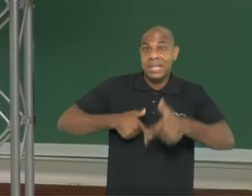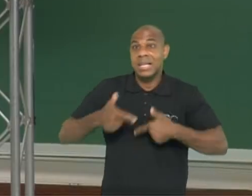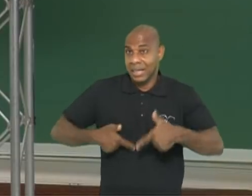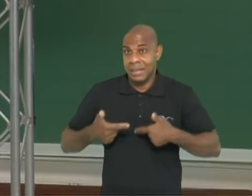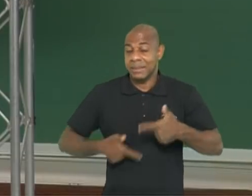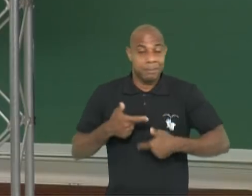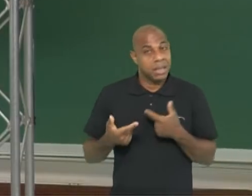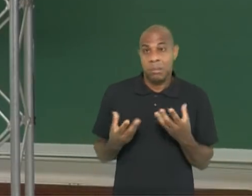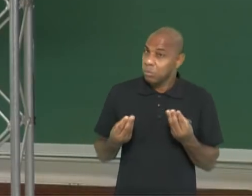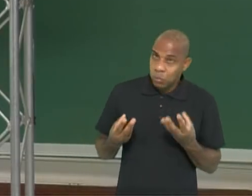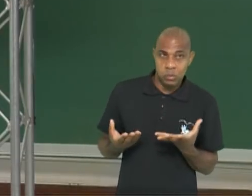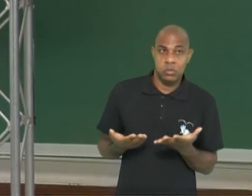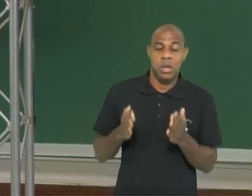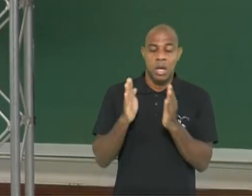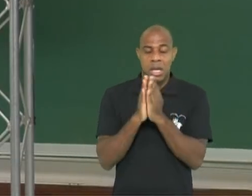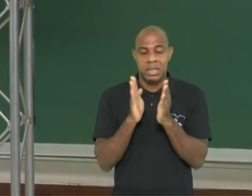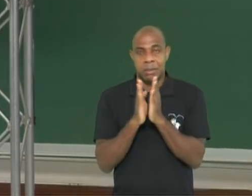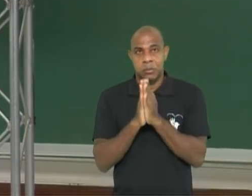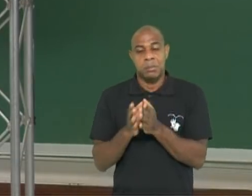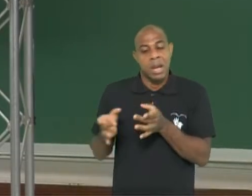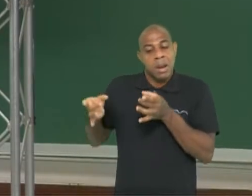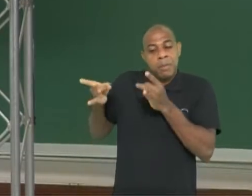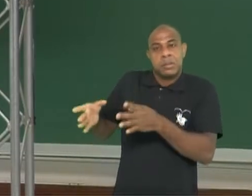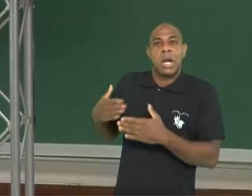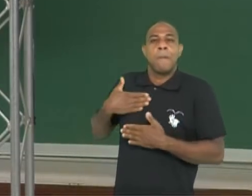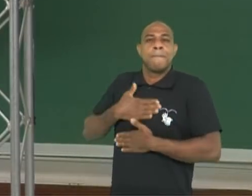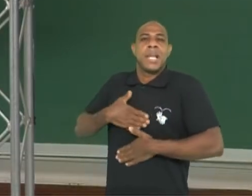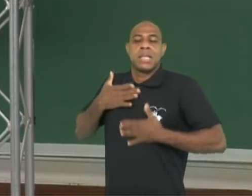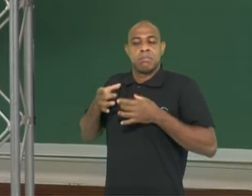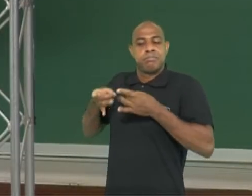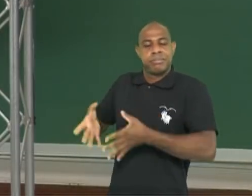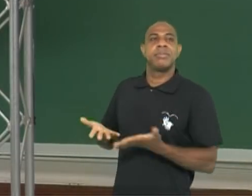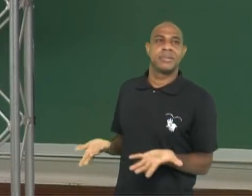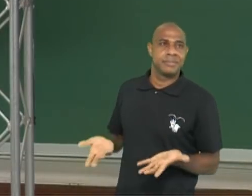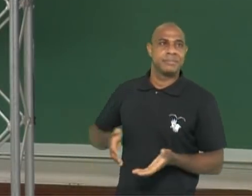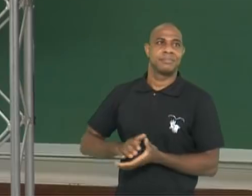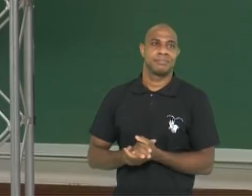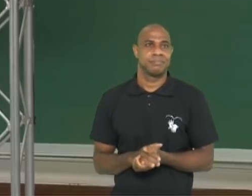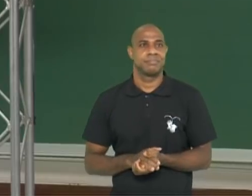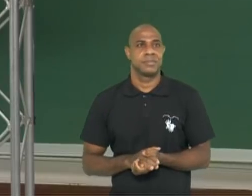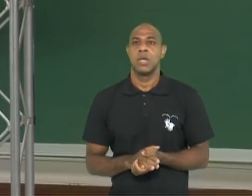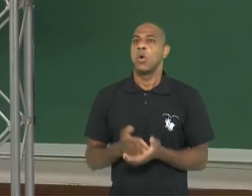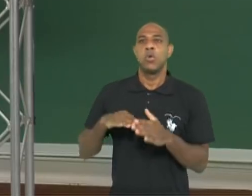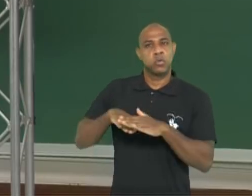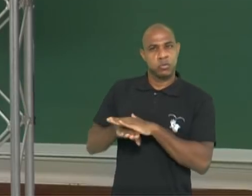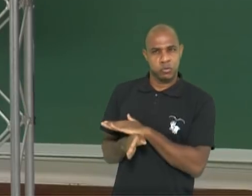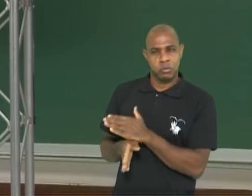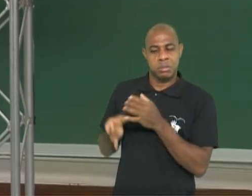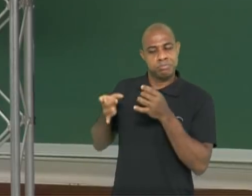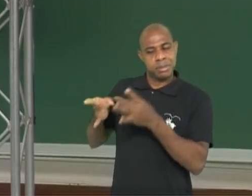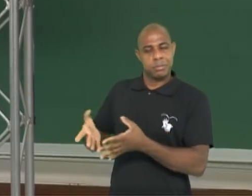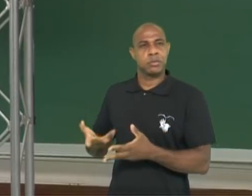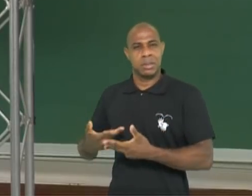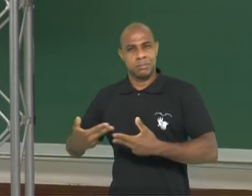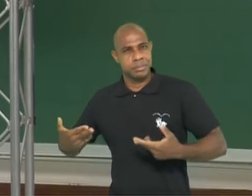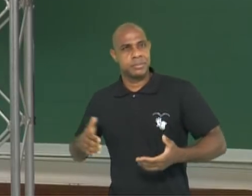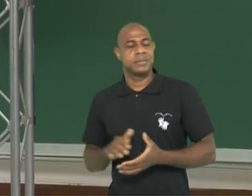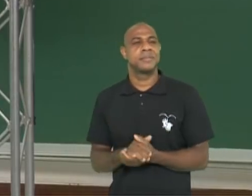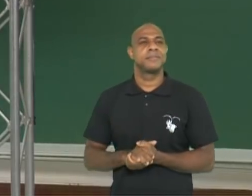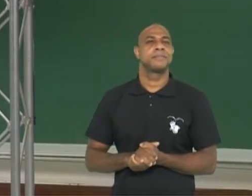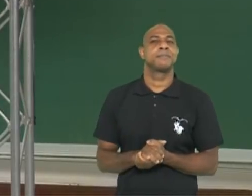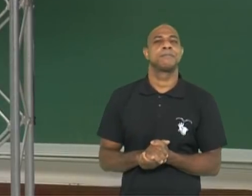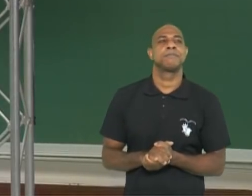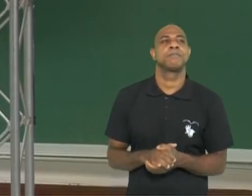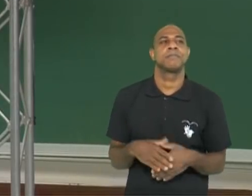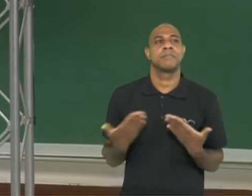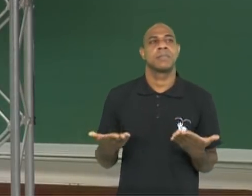ao prazer e na não satisfação de algumas necessidades primárias do homem, do ser humano, né? Da mulher, do homem. Conjunto de comportamentos